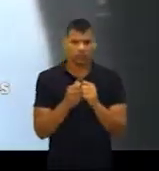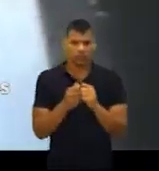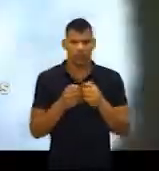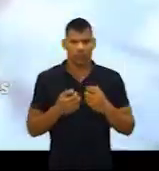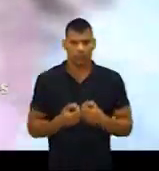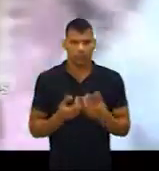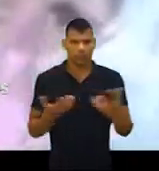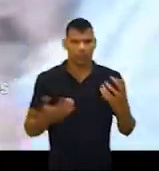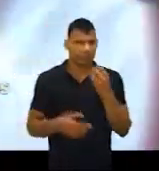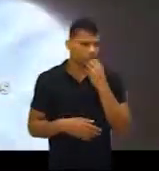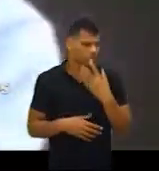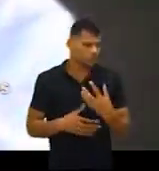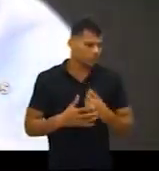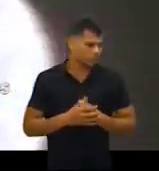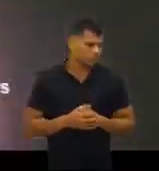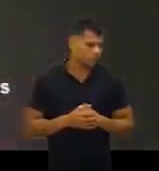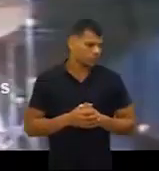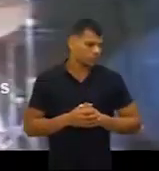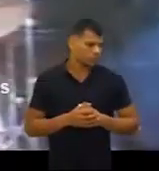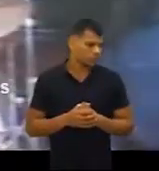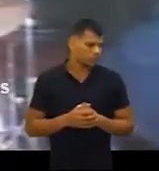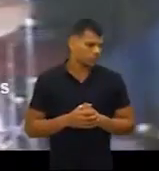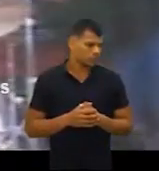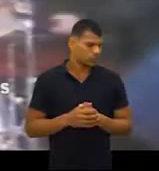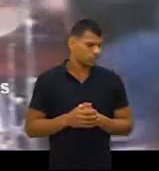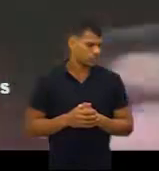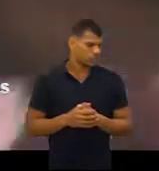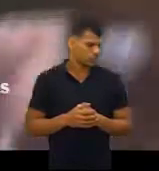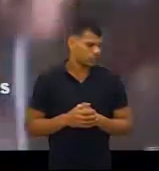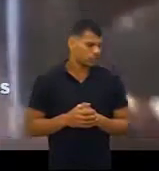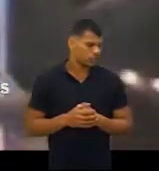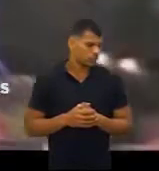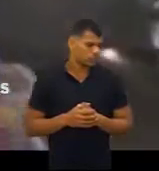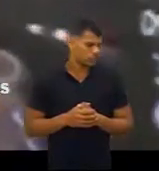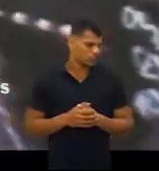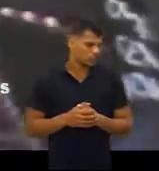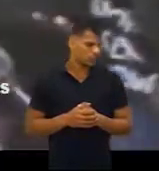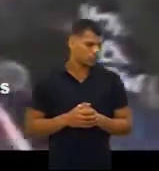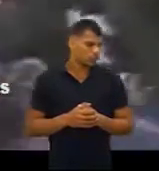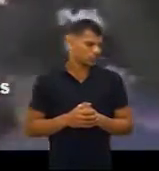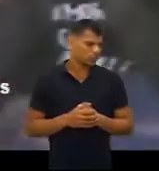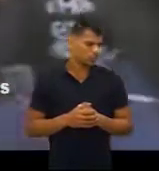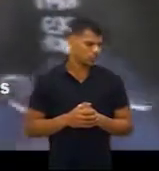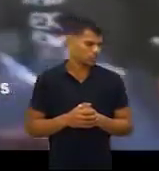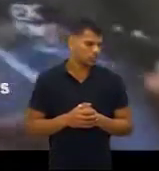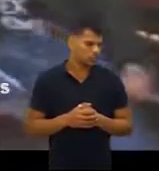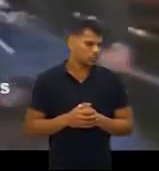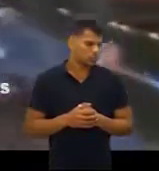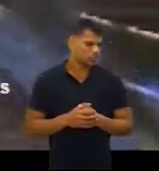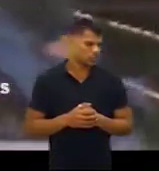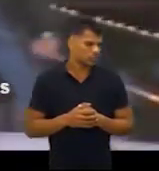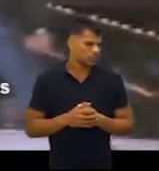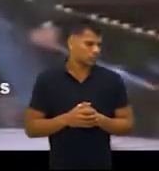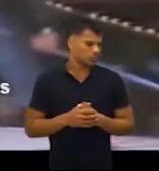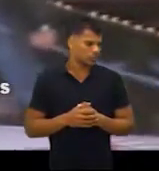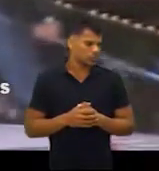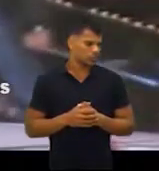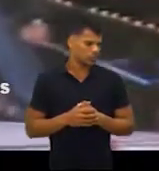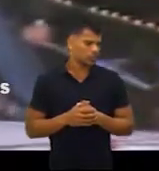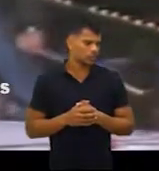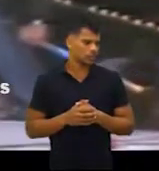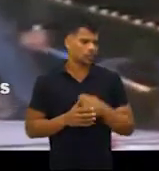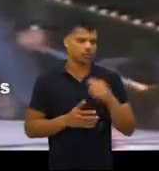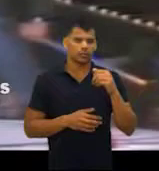carreira muito saudável. Eles são 8, 10 anos mais novos do que eu, quer dizer, eu estava já meio veterano, e eles